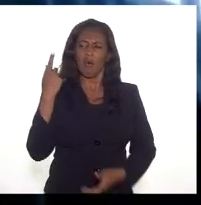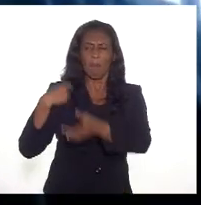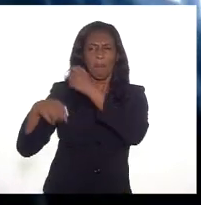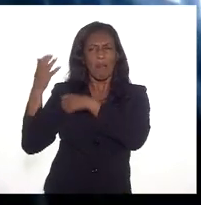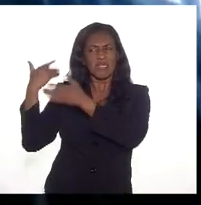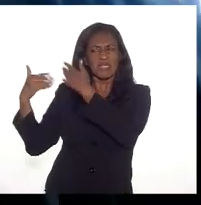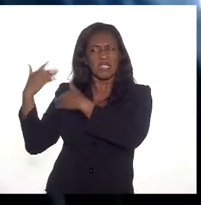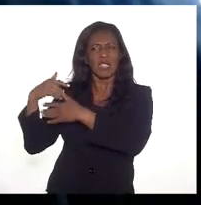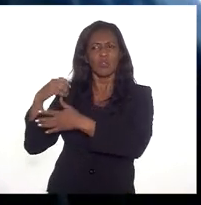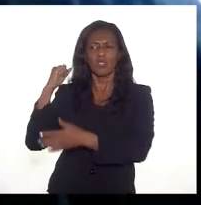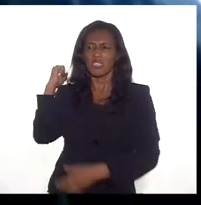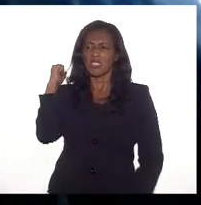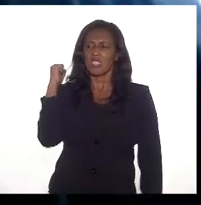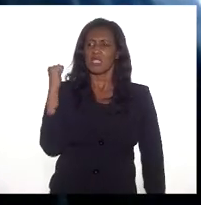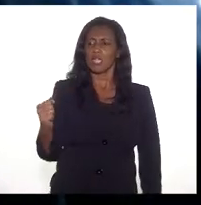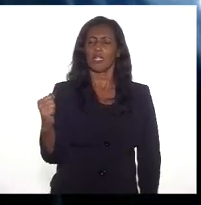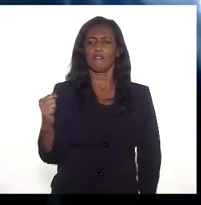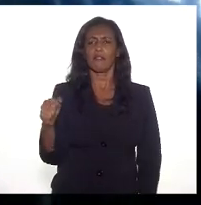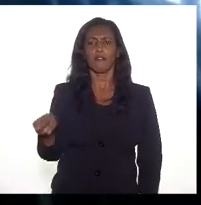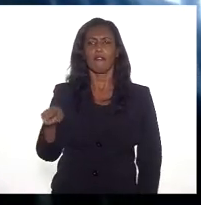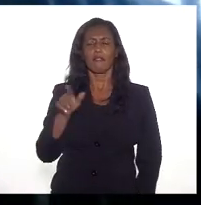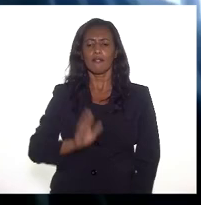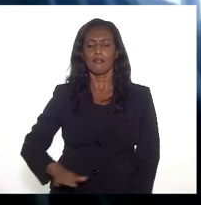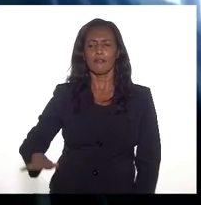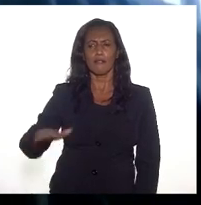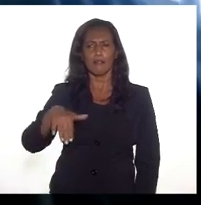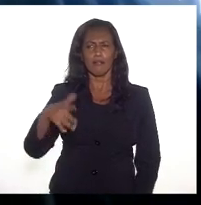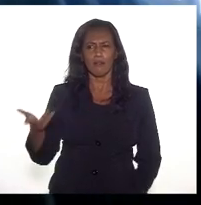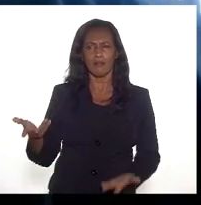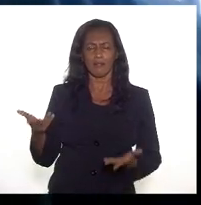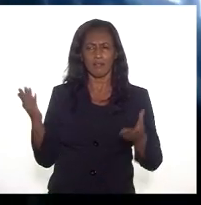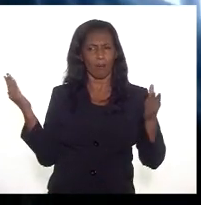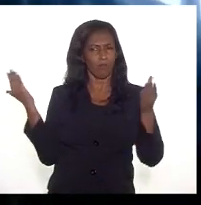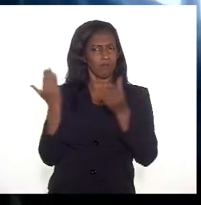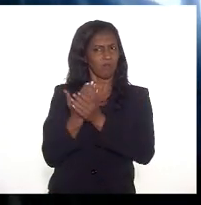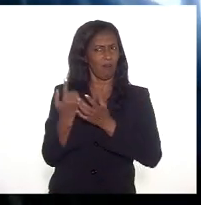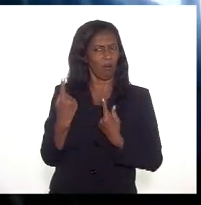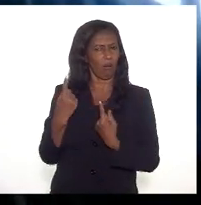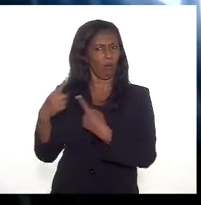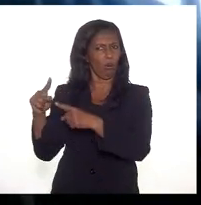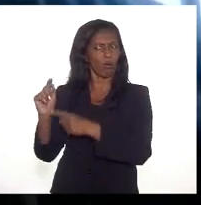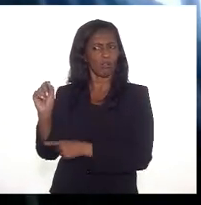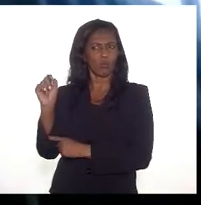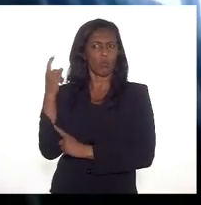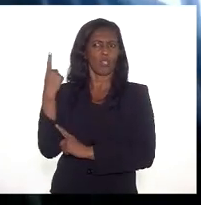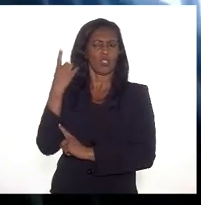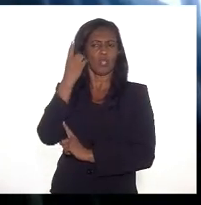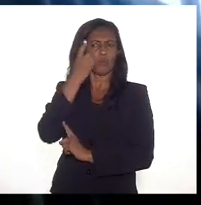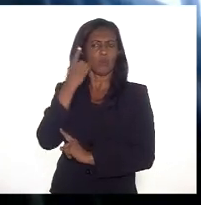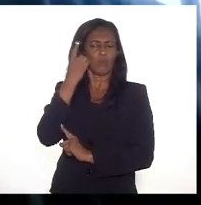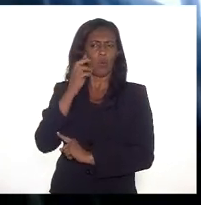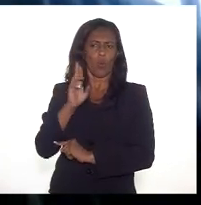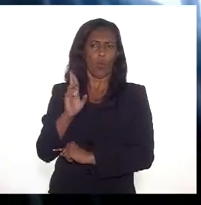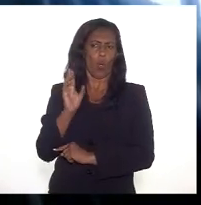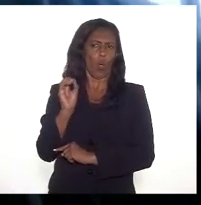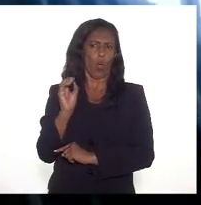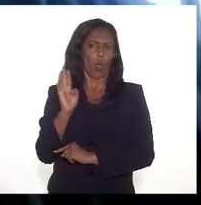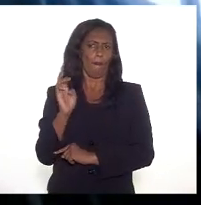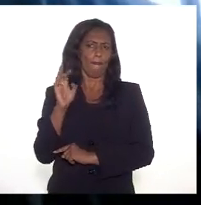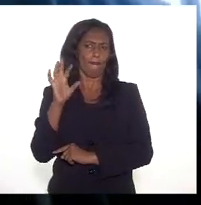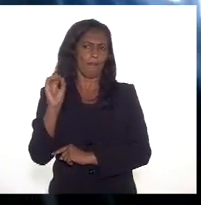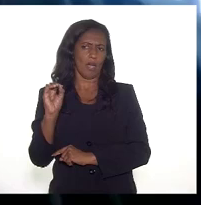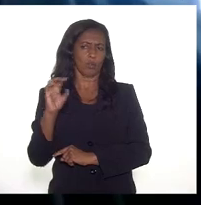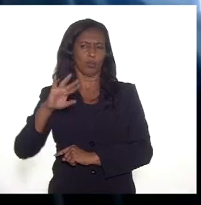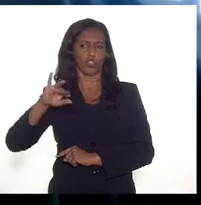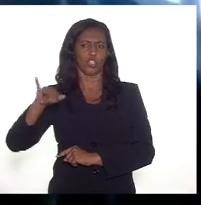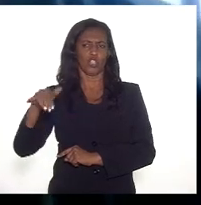coisa, e foi aberto um procedimento criminal contra o ex-deputado Roberto Jefferson,